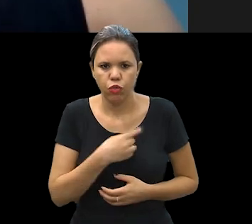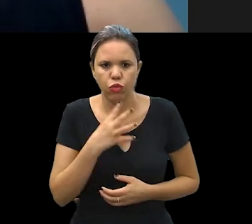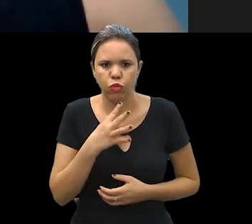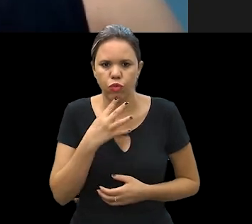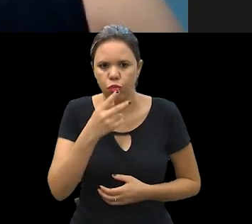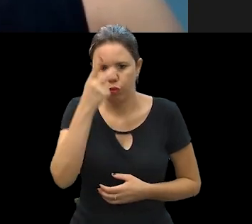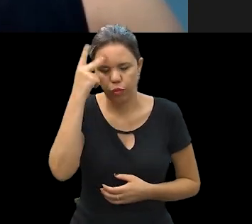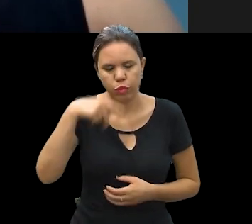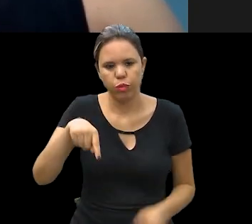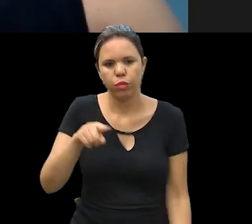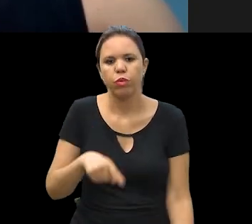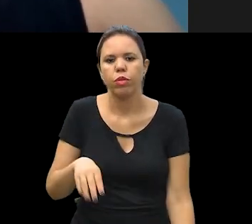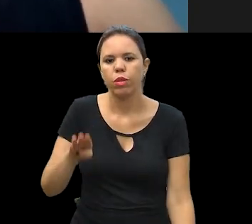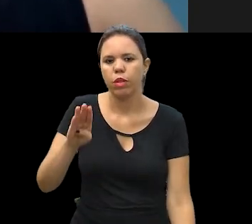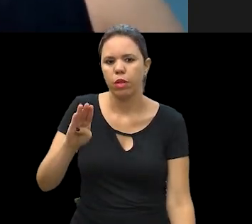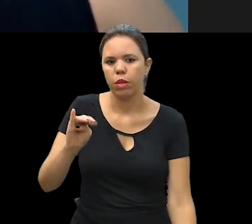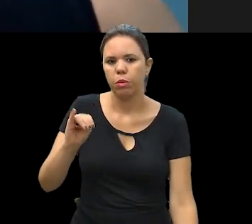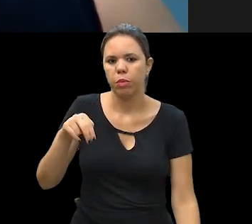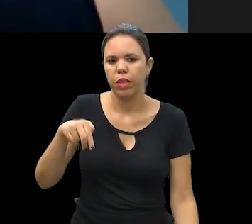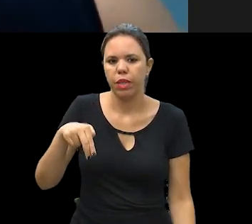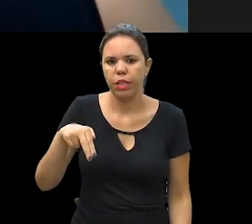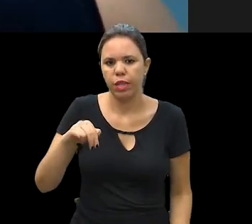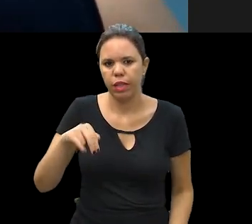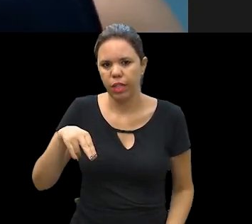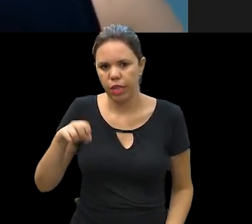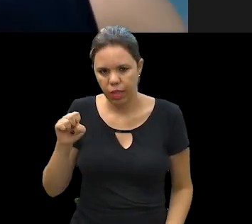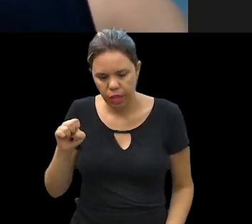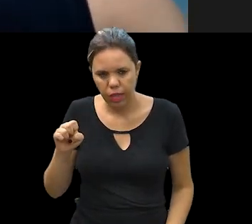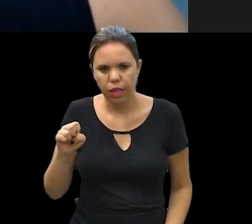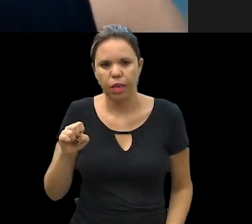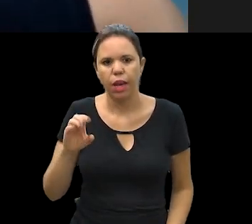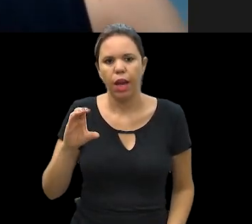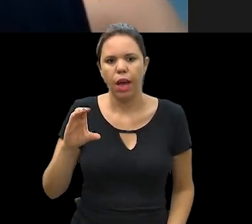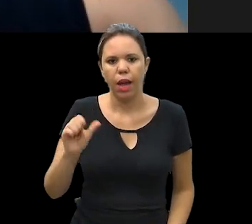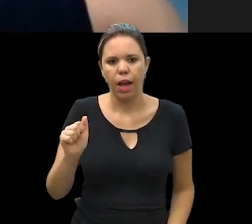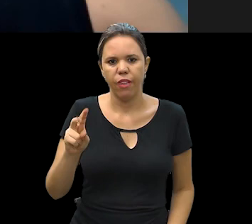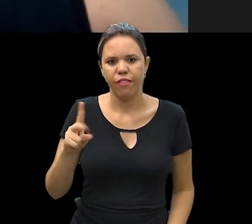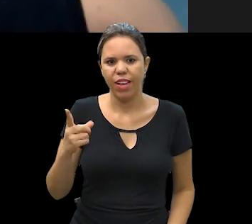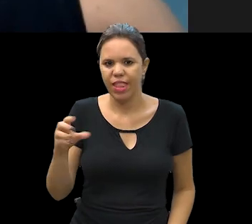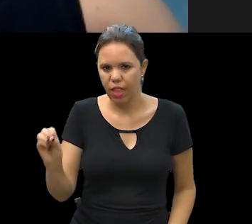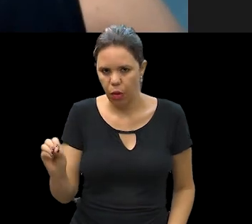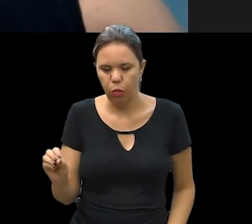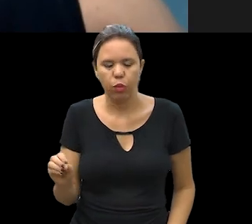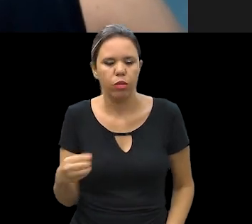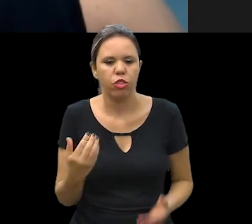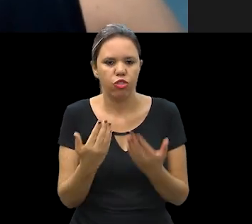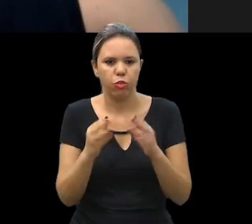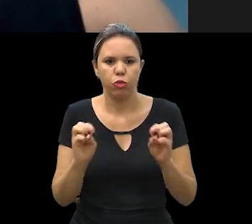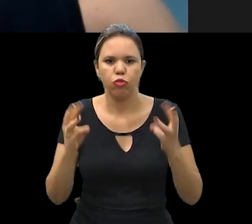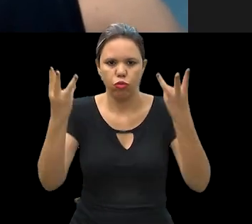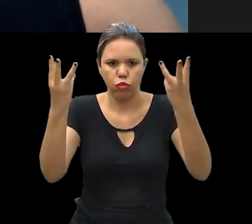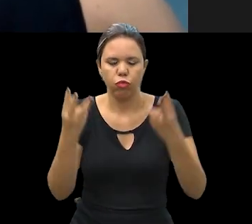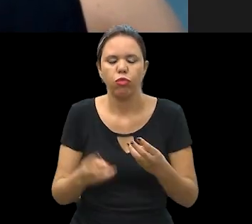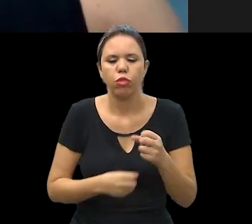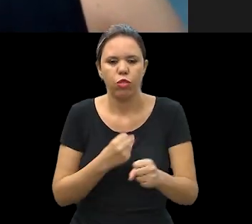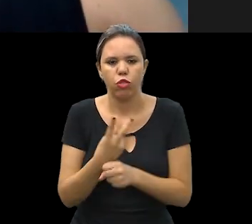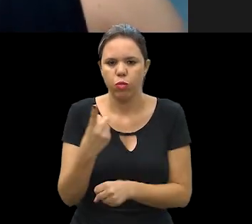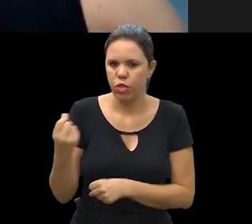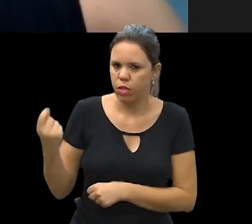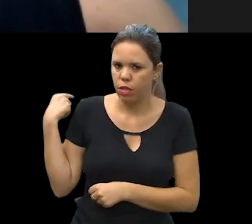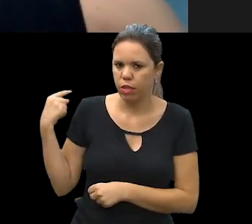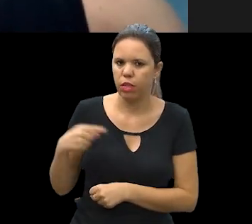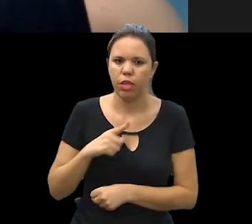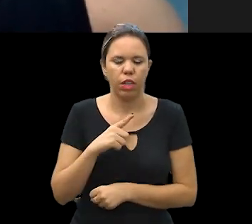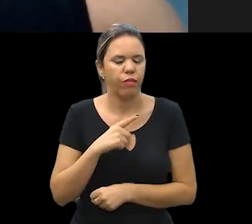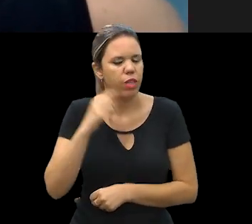A gente conheceu o pessoal do Biquíni Cavadão em 2016, num show aqui em Campinas. A gente abriu um show deles, um show da